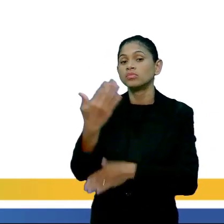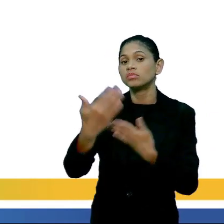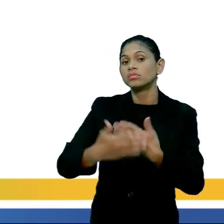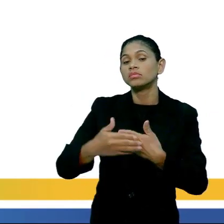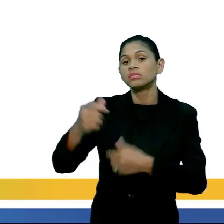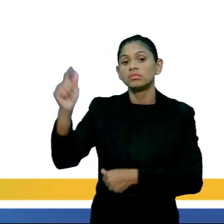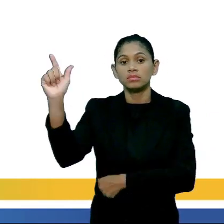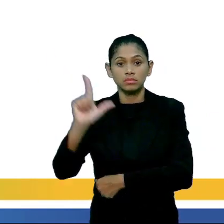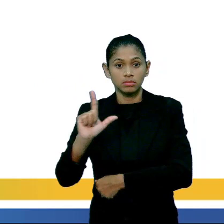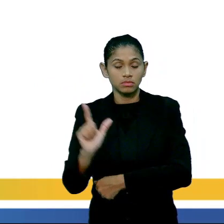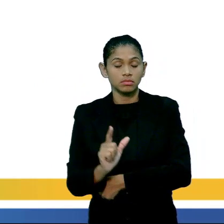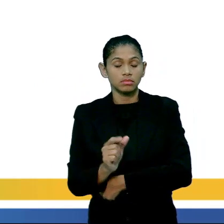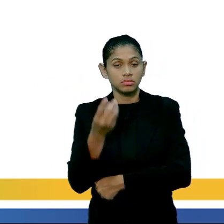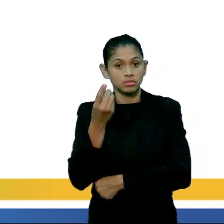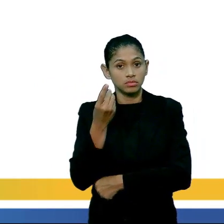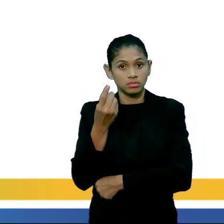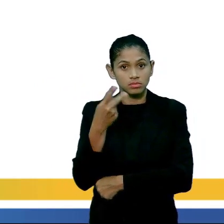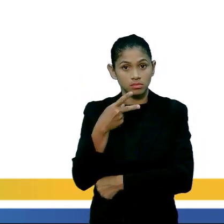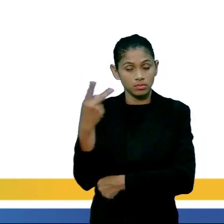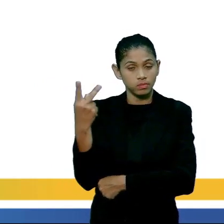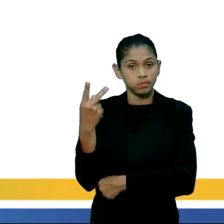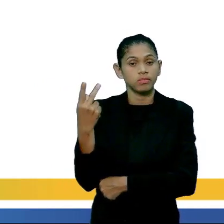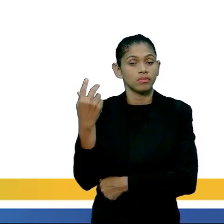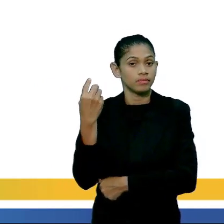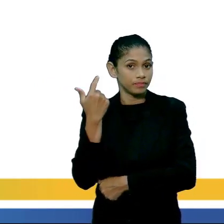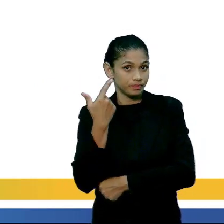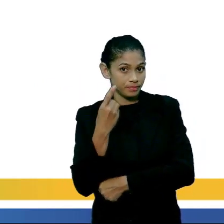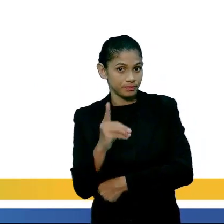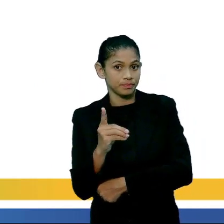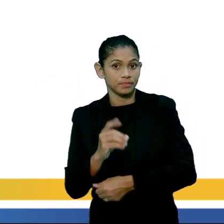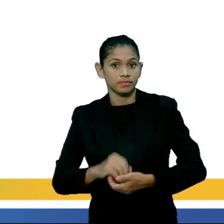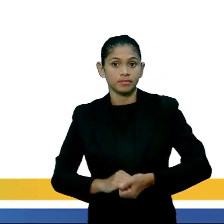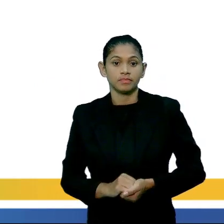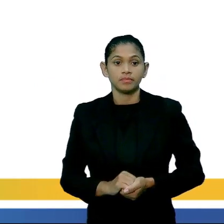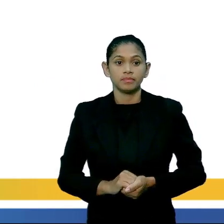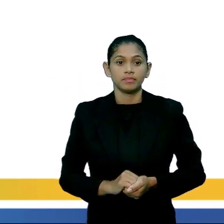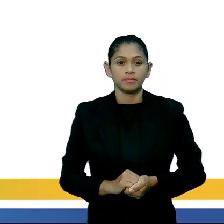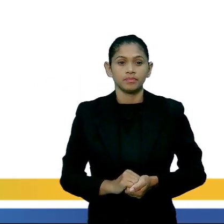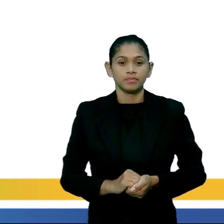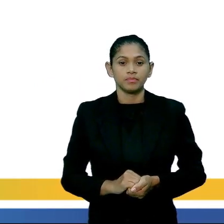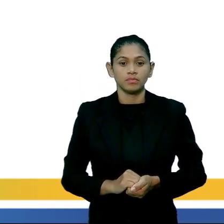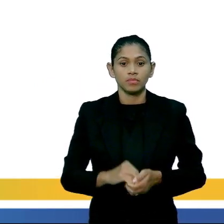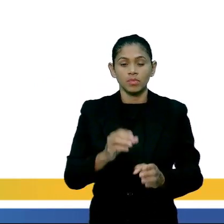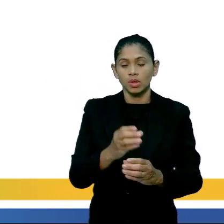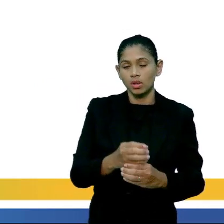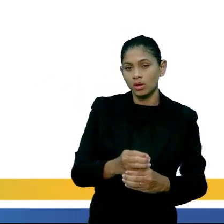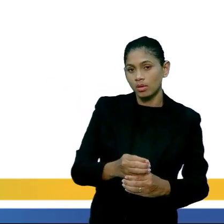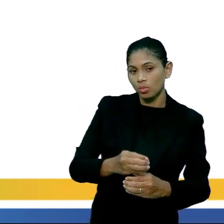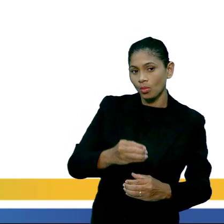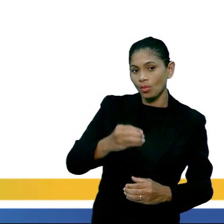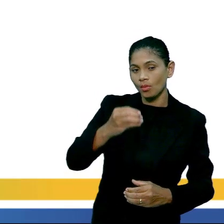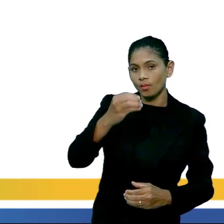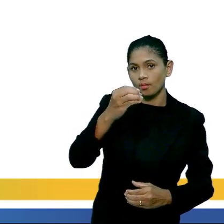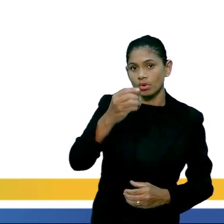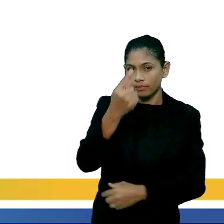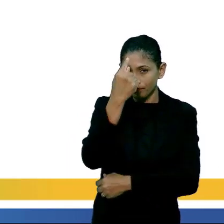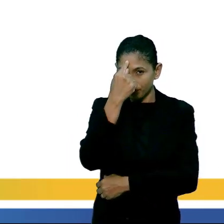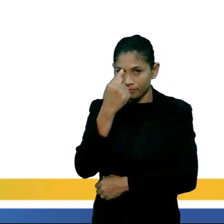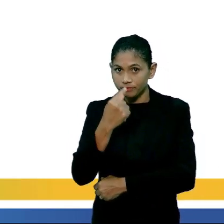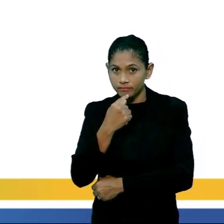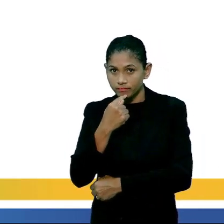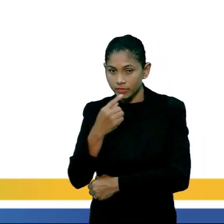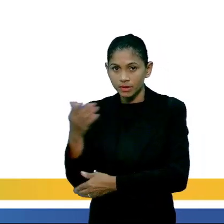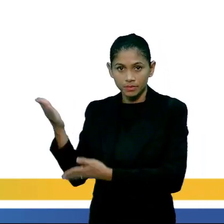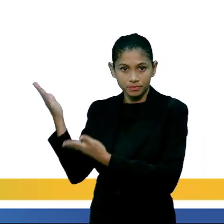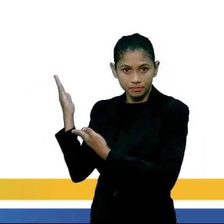2020. Essa é uma questão proposta. Num recipiente com a forma de paralelepípedo